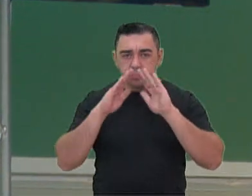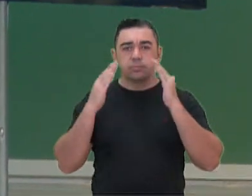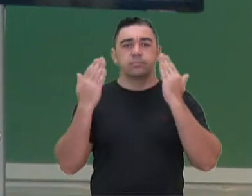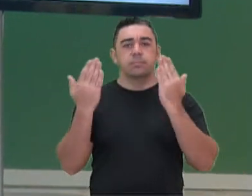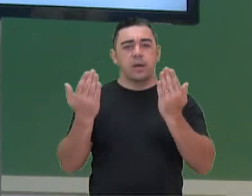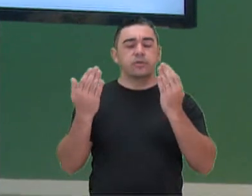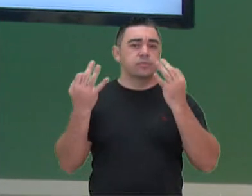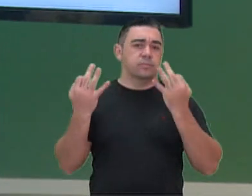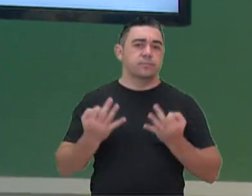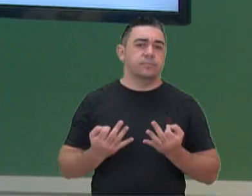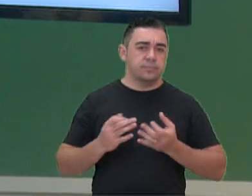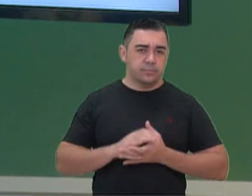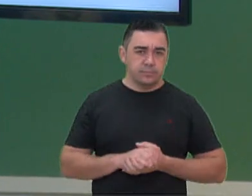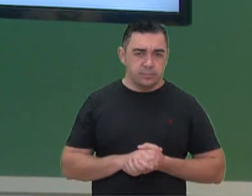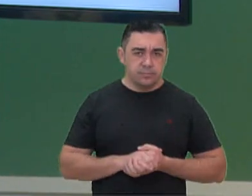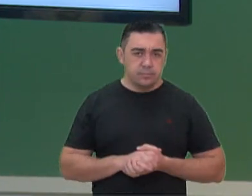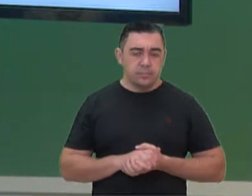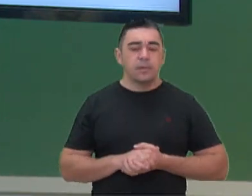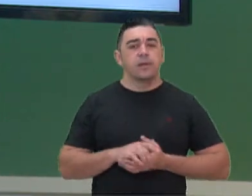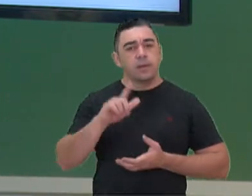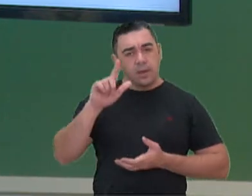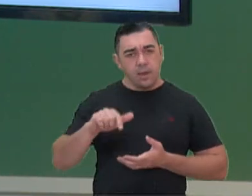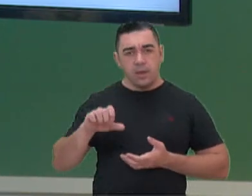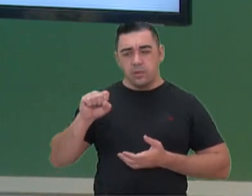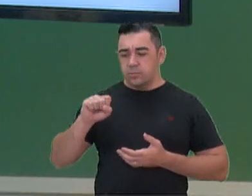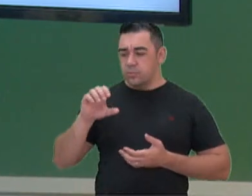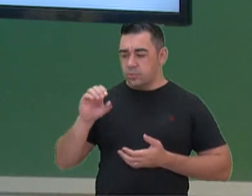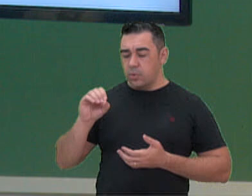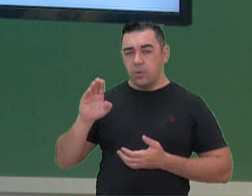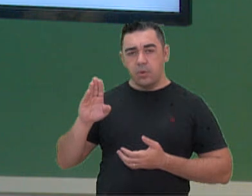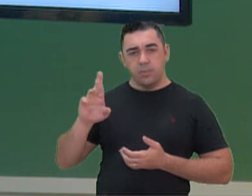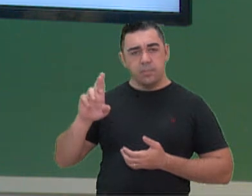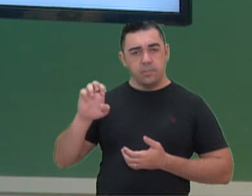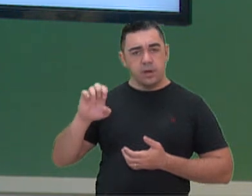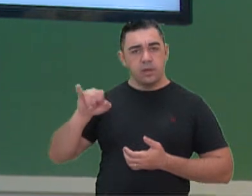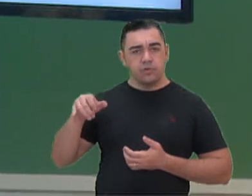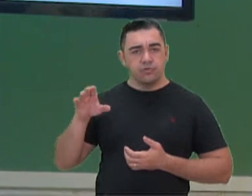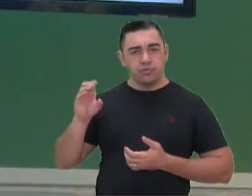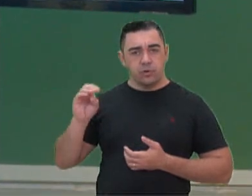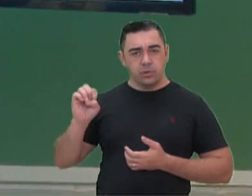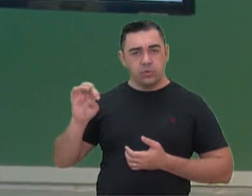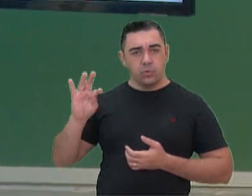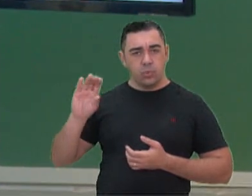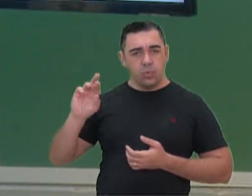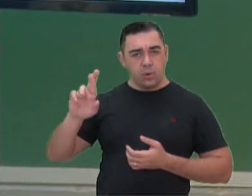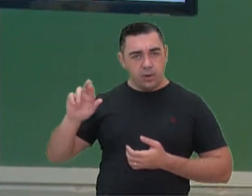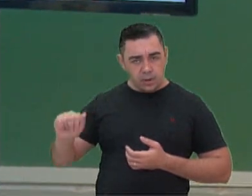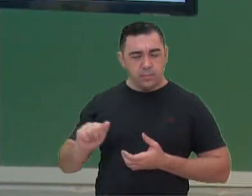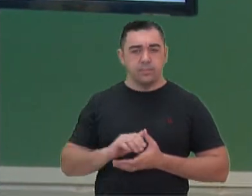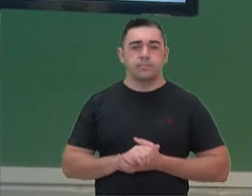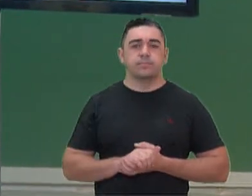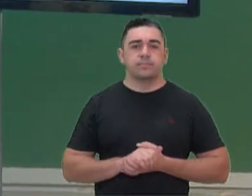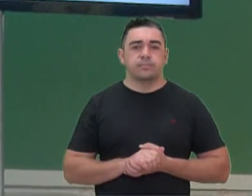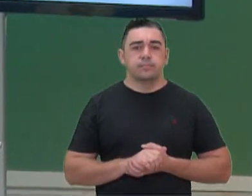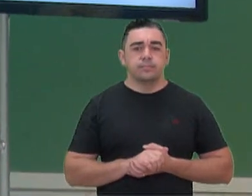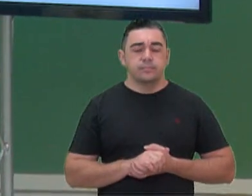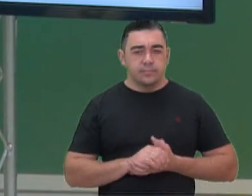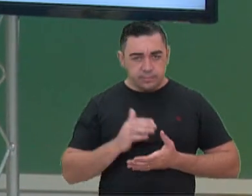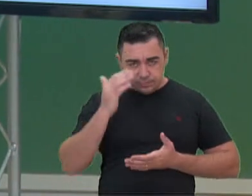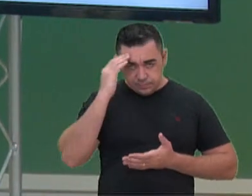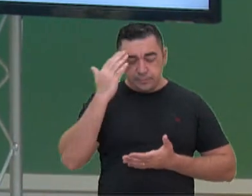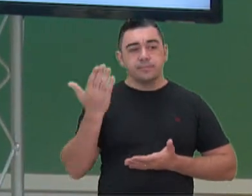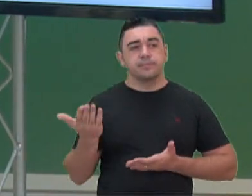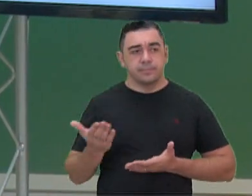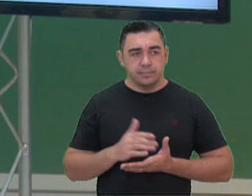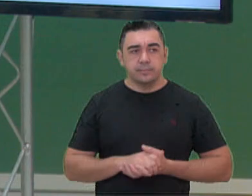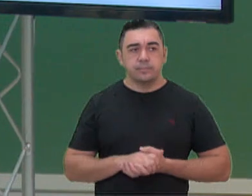só. Contradomínio é de 0 a mais infinito. E a imagem também é de 0 a mais infinito. Ou